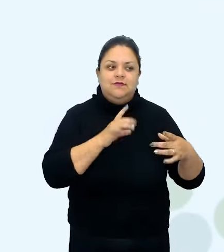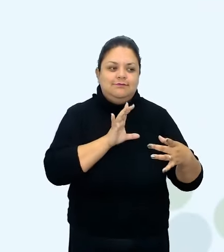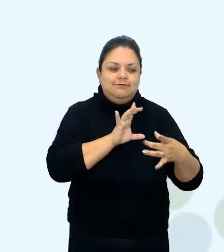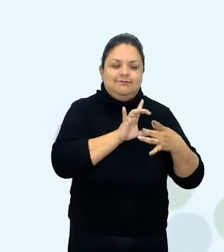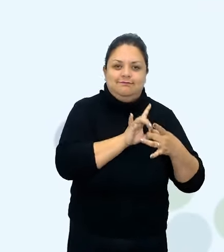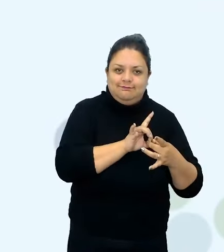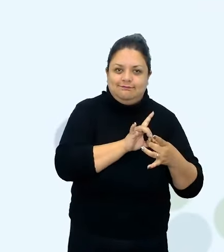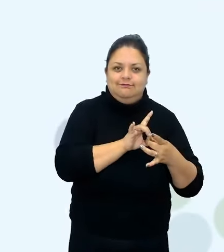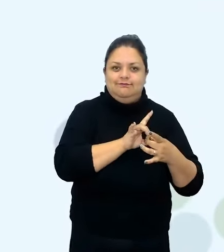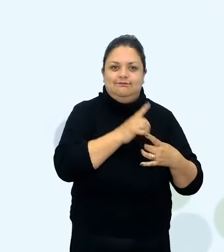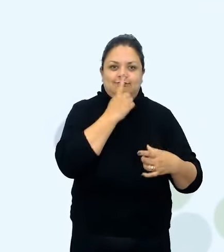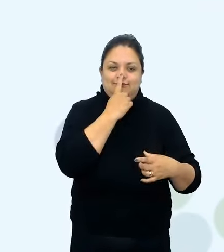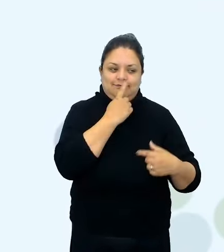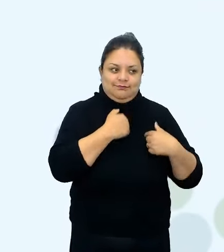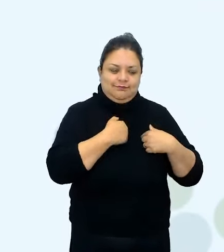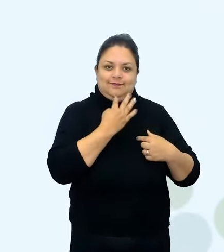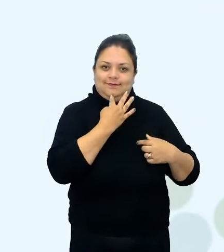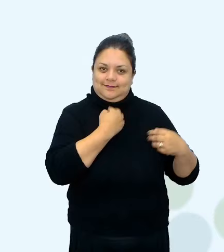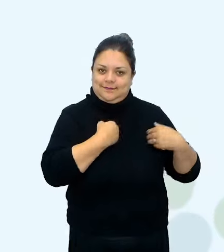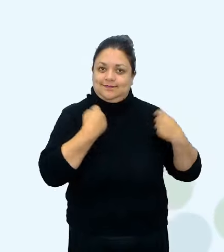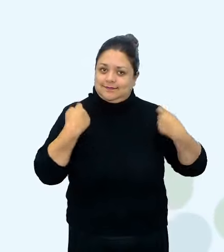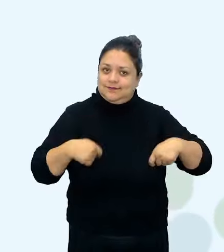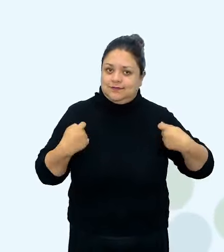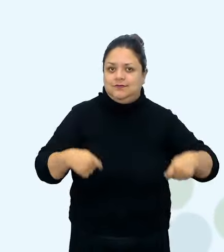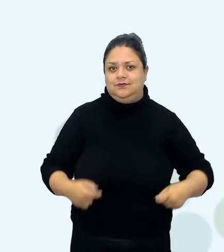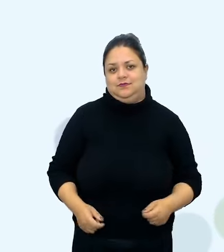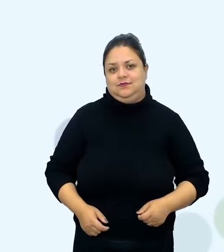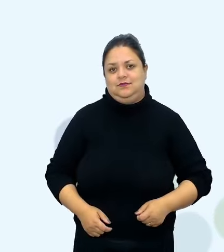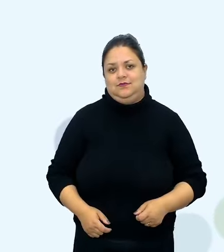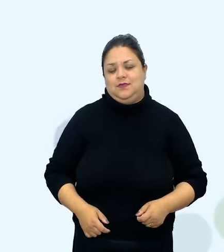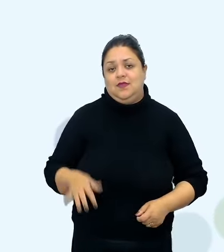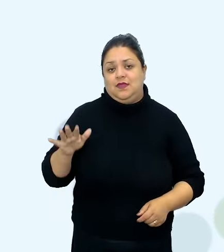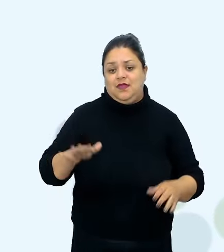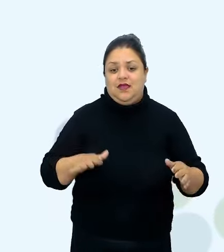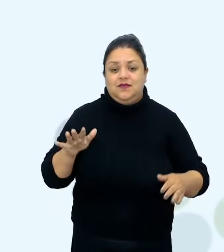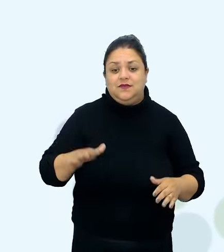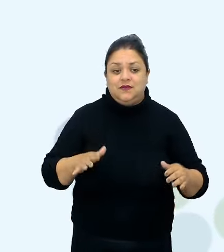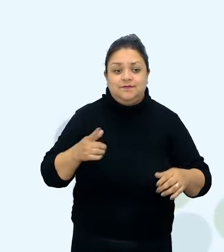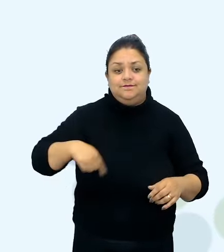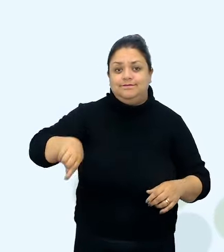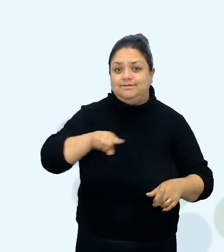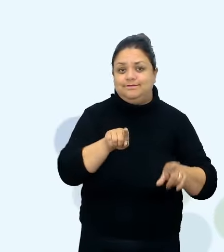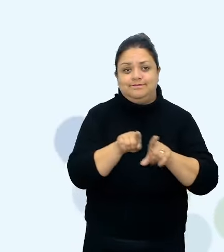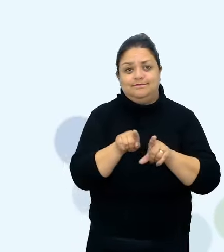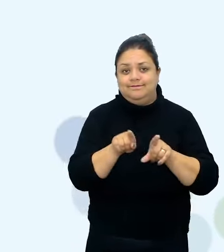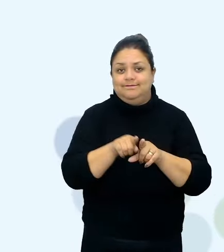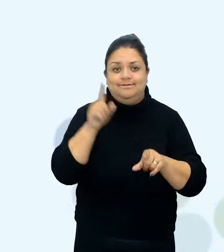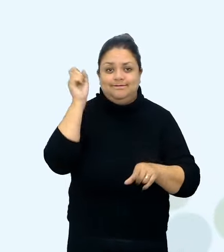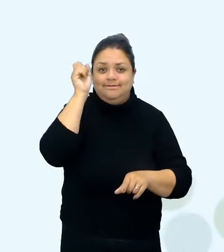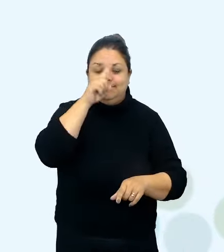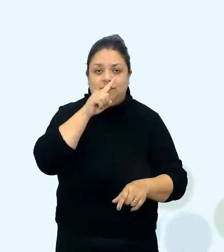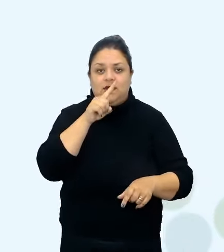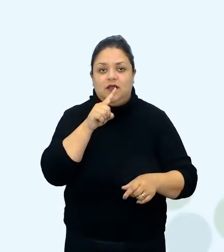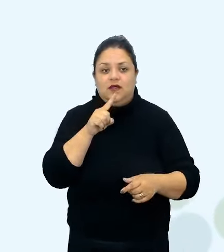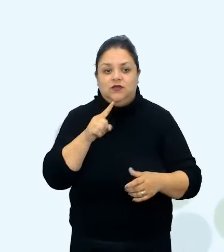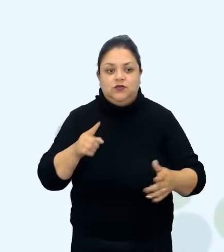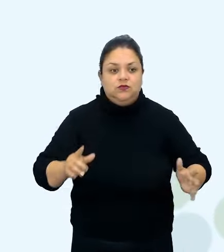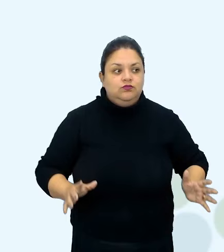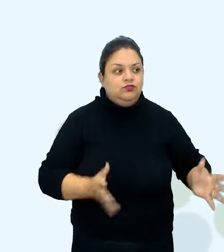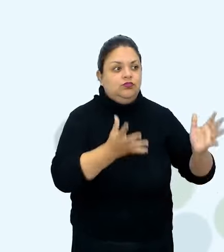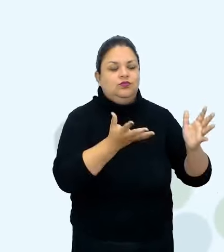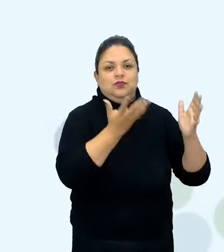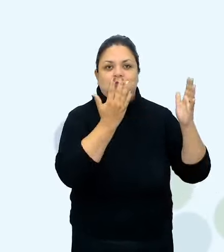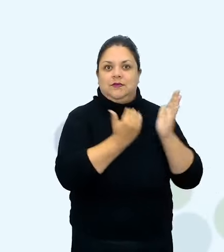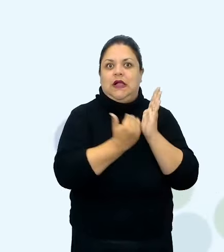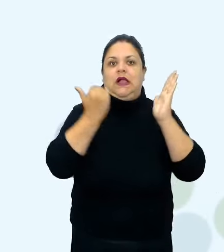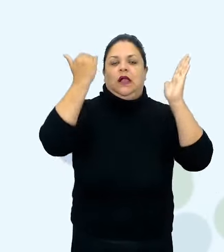A agitação, às vezes, é porque realmente também tem essa dificuldade por superestimulação, né? Então, às